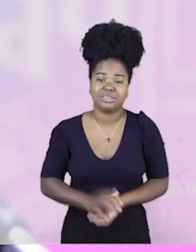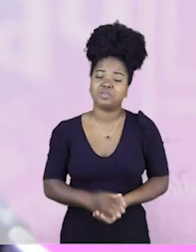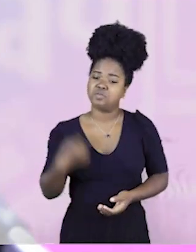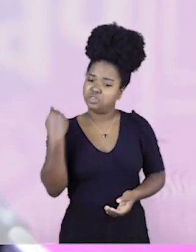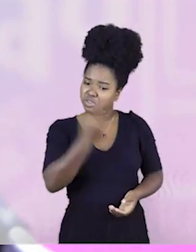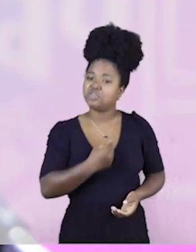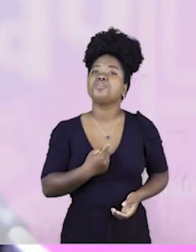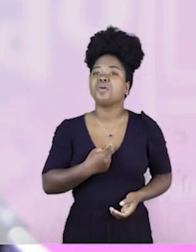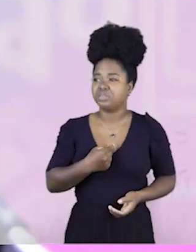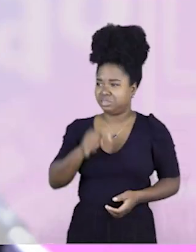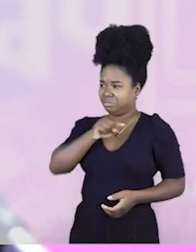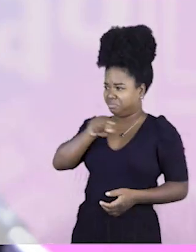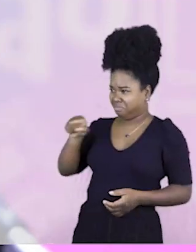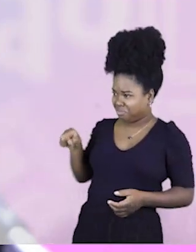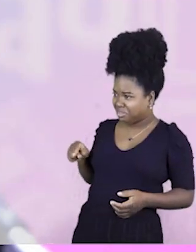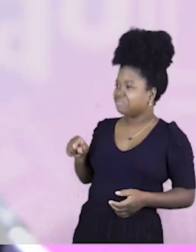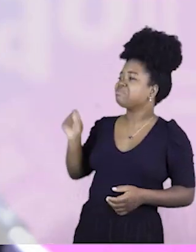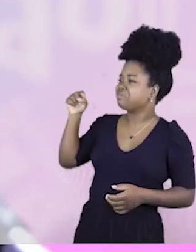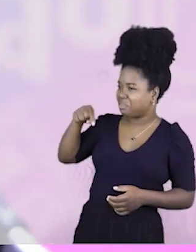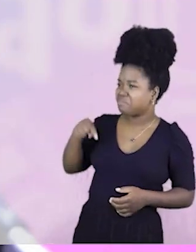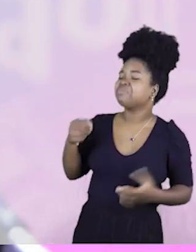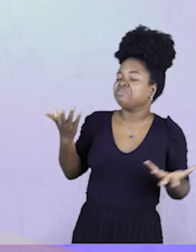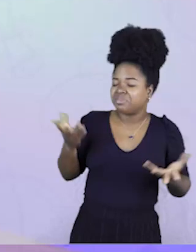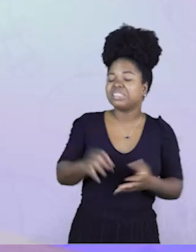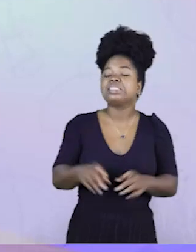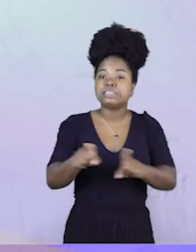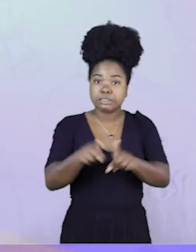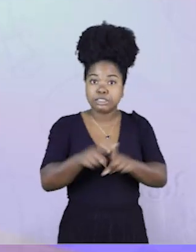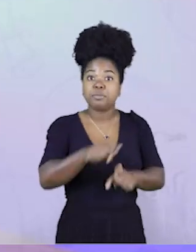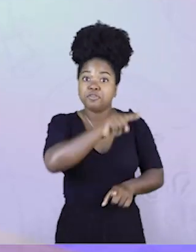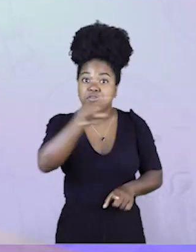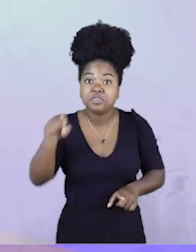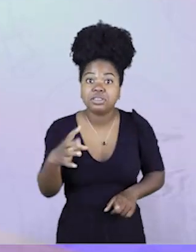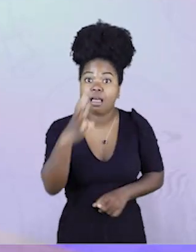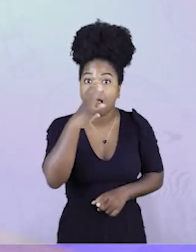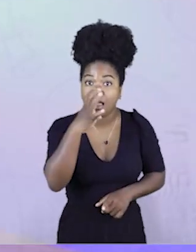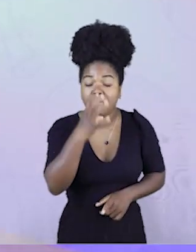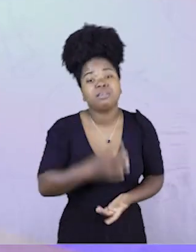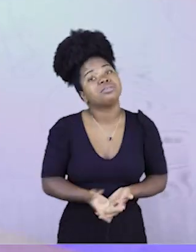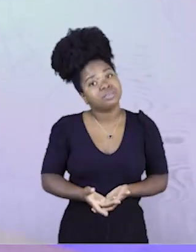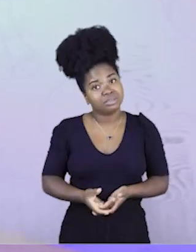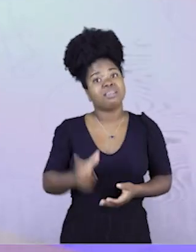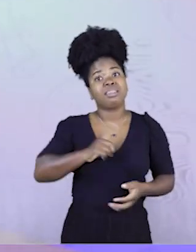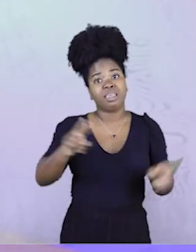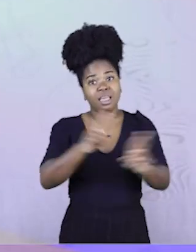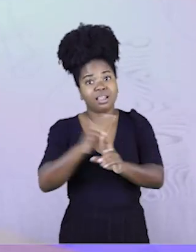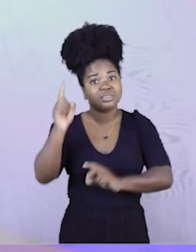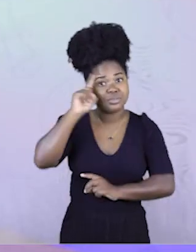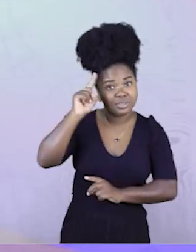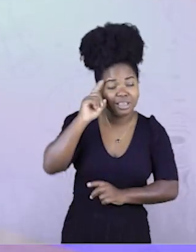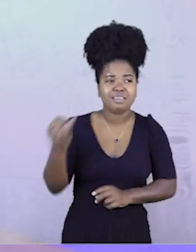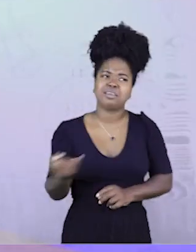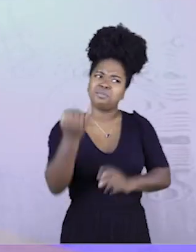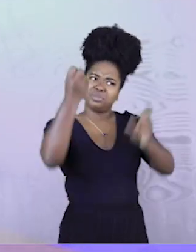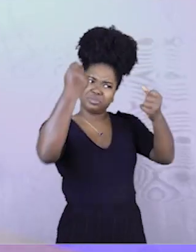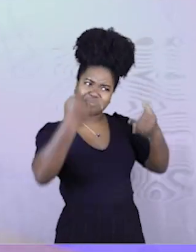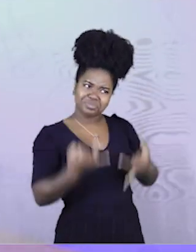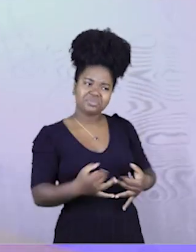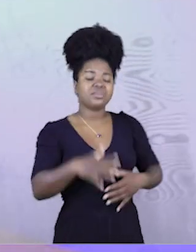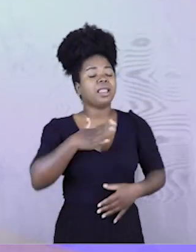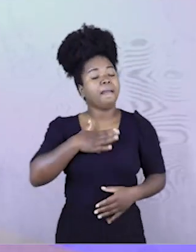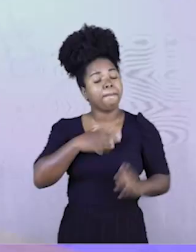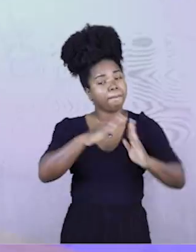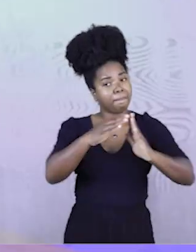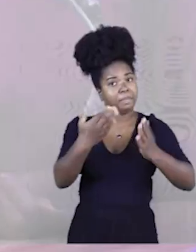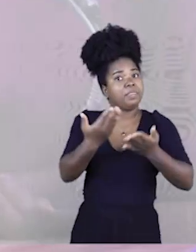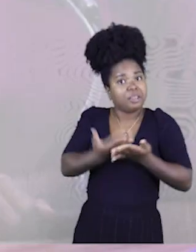que estamos aqui, quanto dos nossos telespectadores. Faz parte do nosso dia a dia, Sim. né? E é importante a gente falar sobre isso. E quanto à